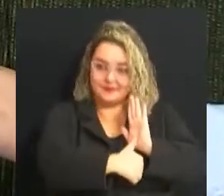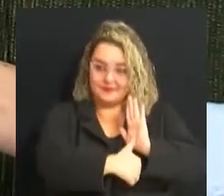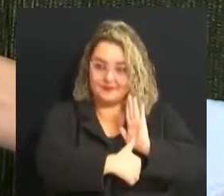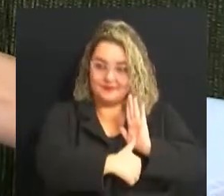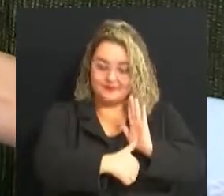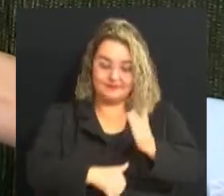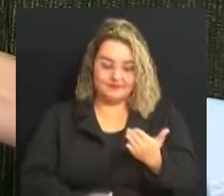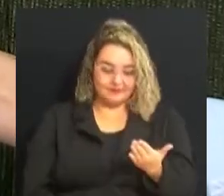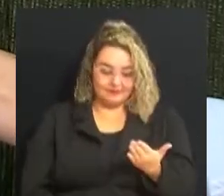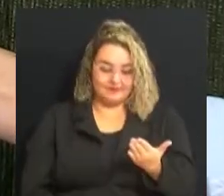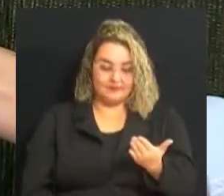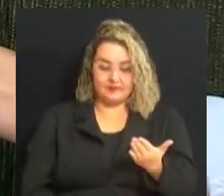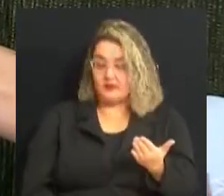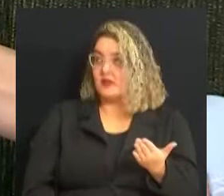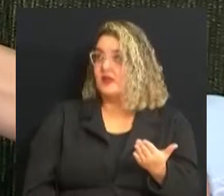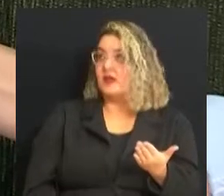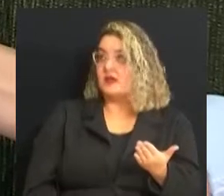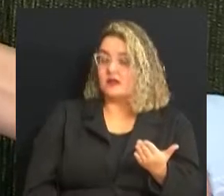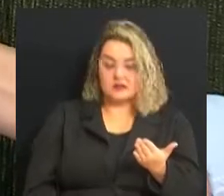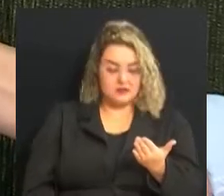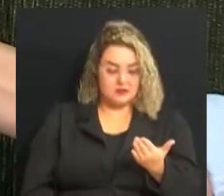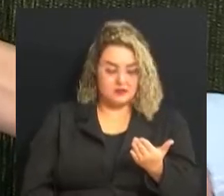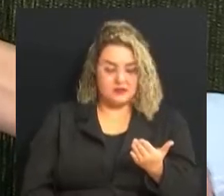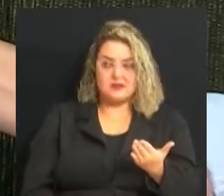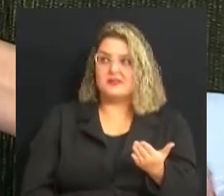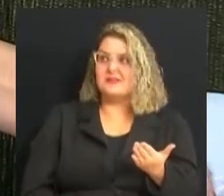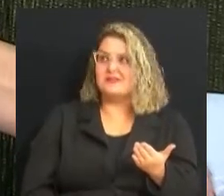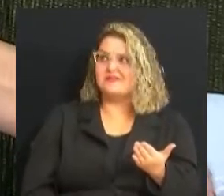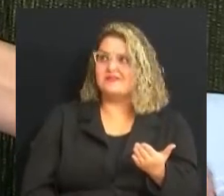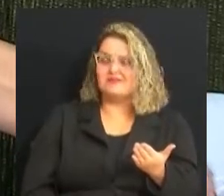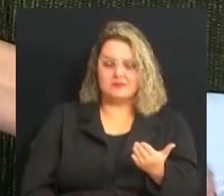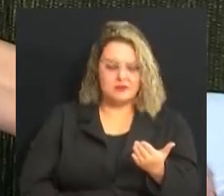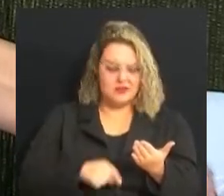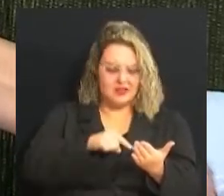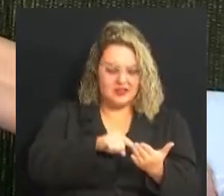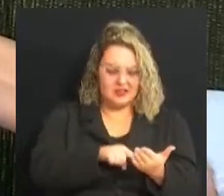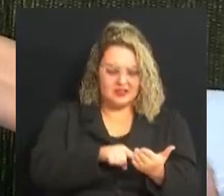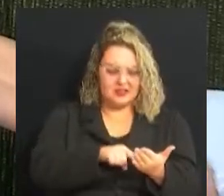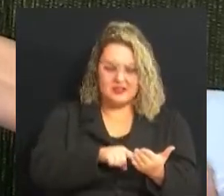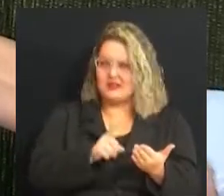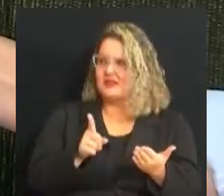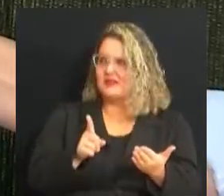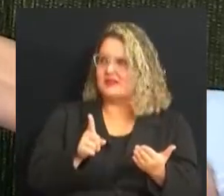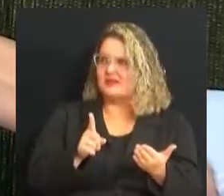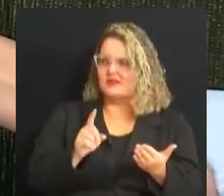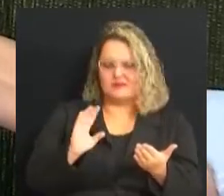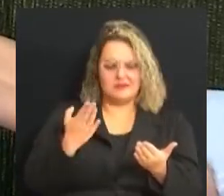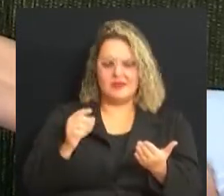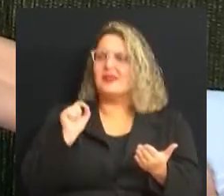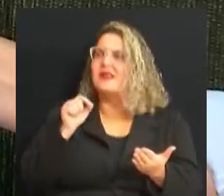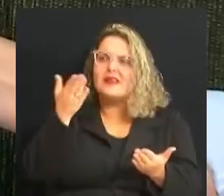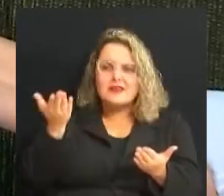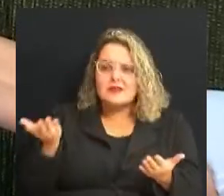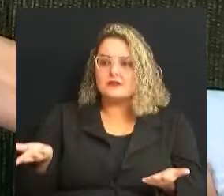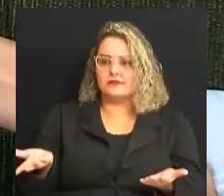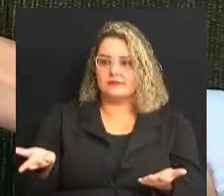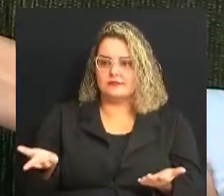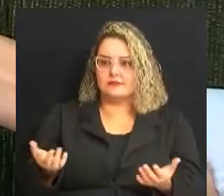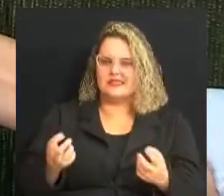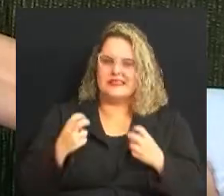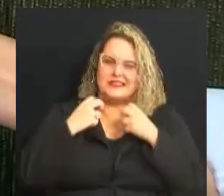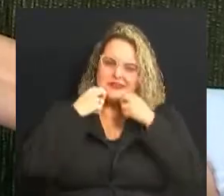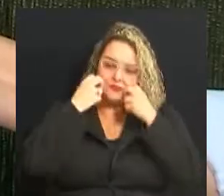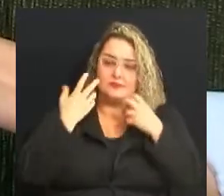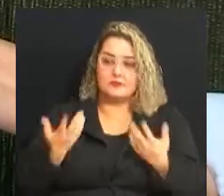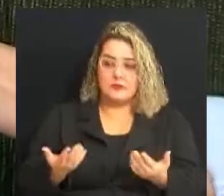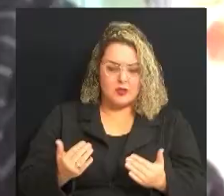era o RG olhava para mim para minha cara essa pessoa não é tá falsificando quem é